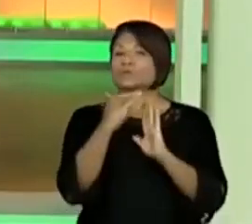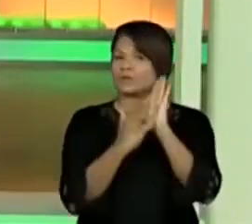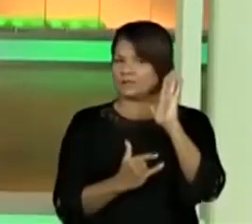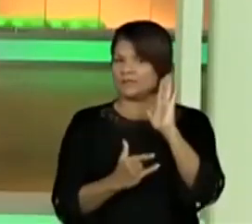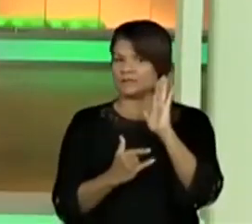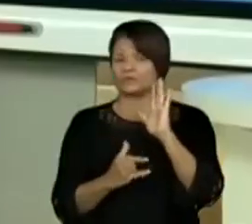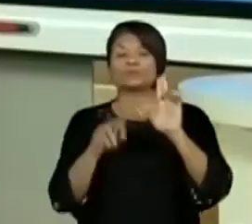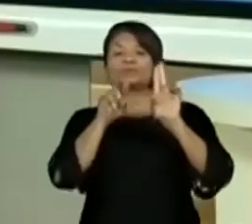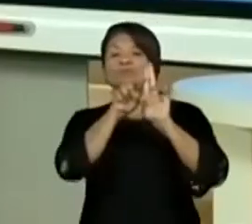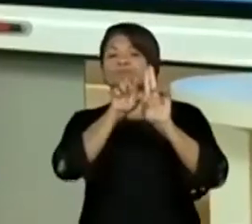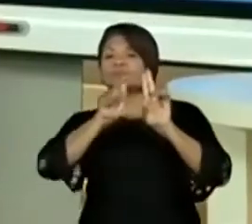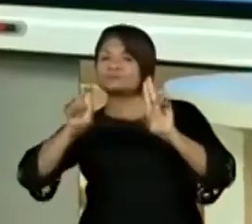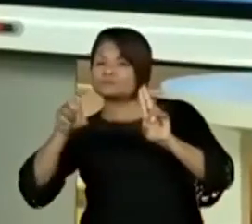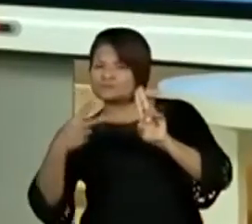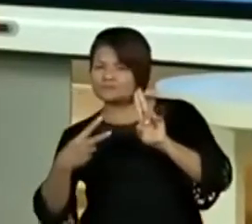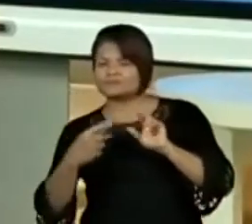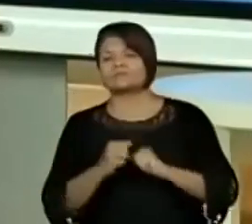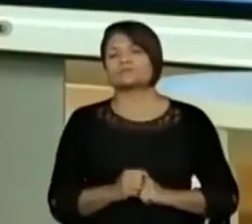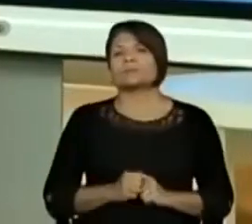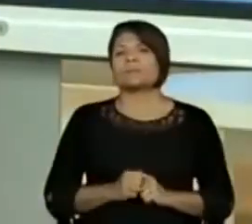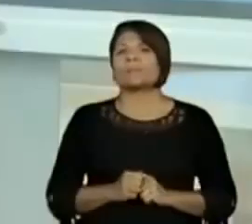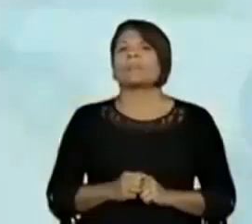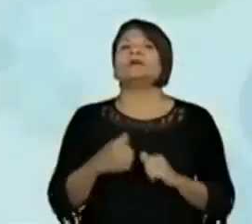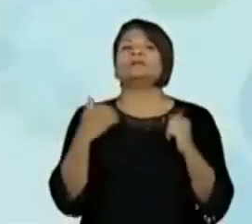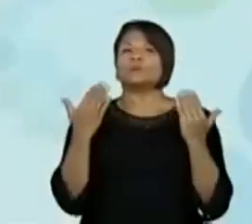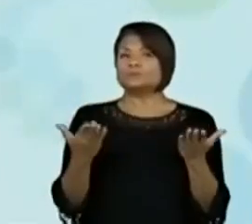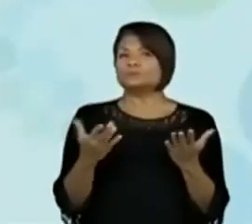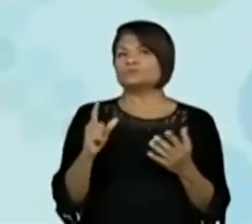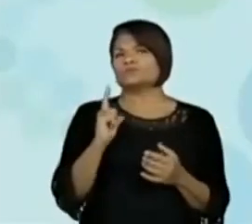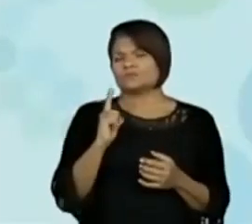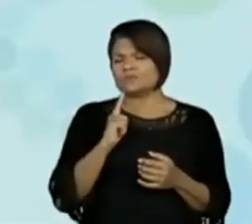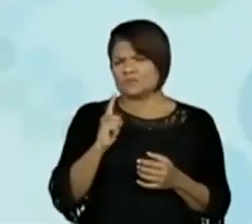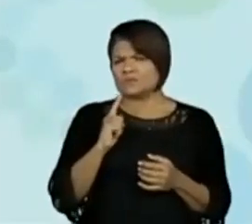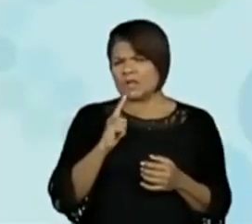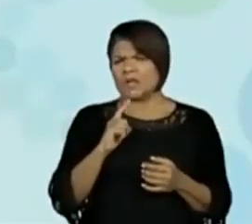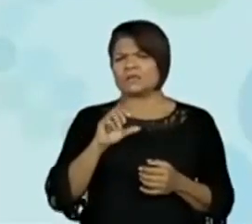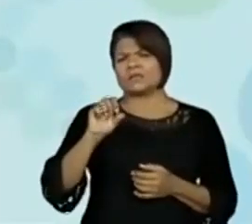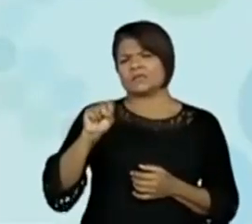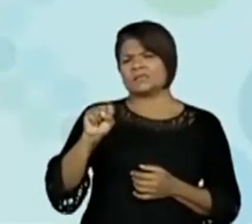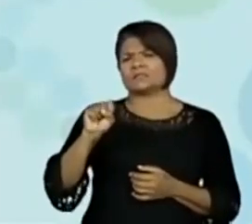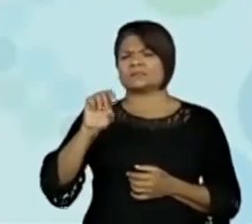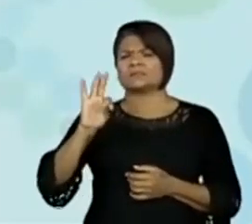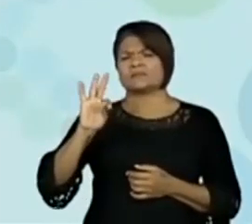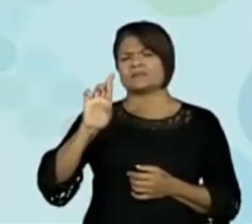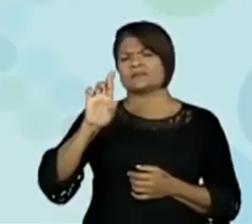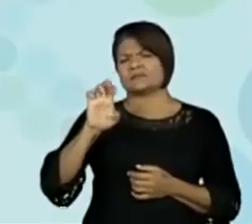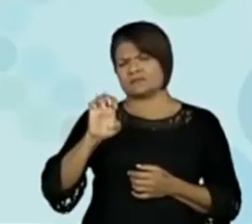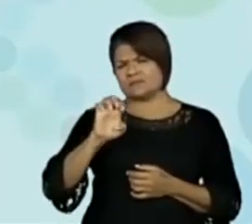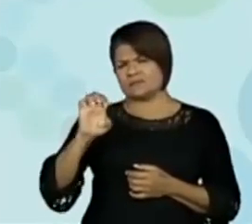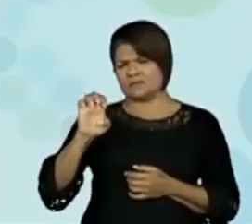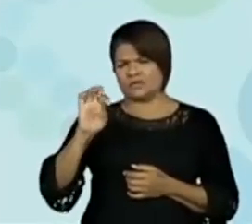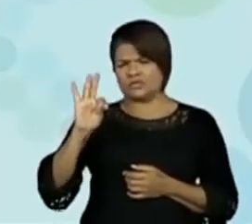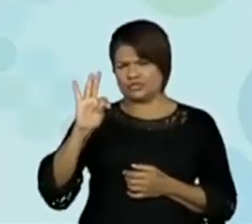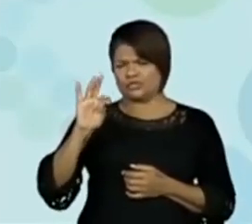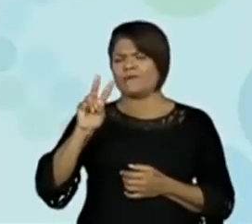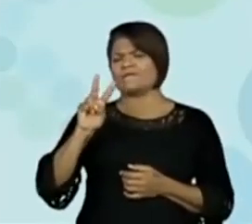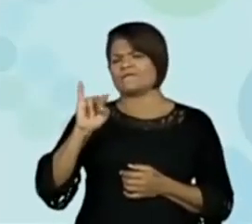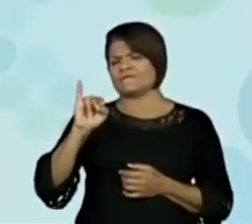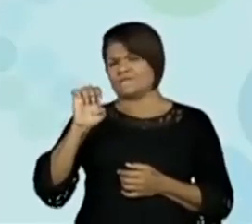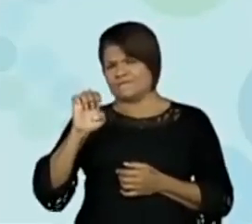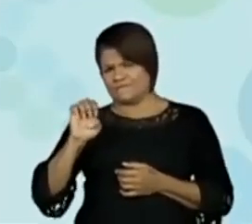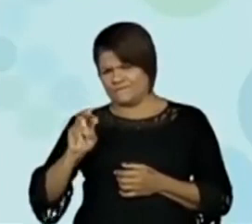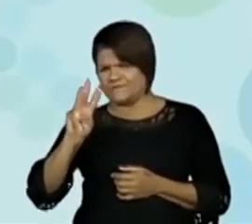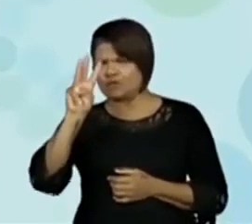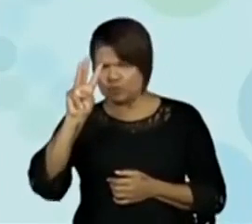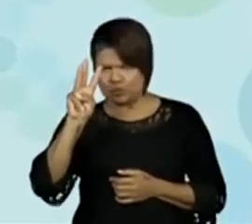segundo parágrafo. Por meio dessa plataforma Street View, os internautas podem